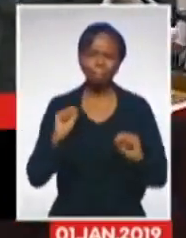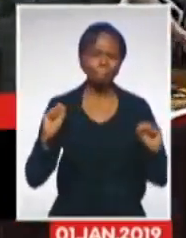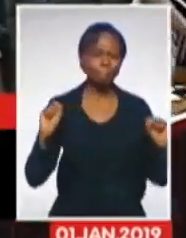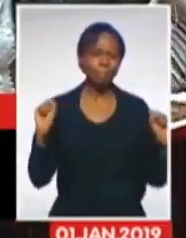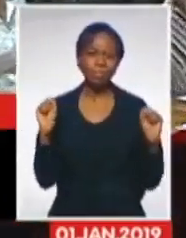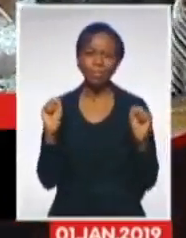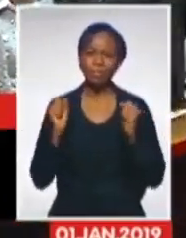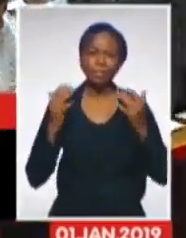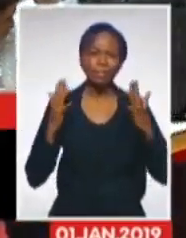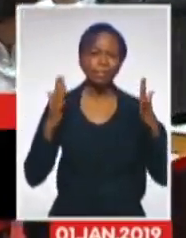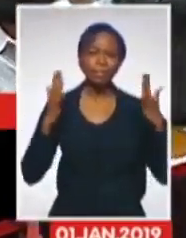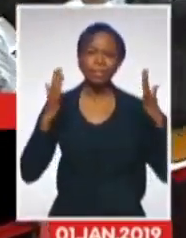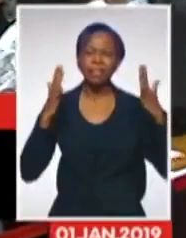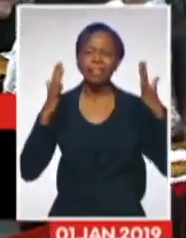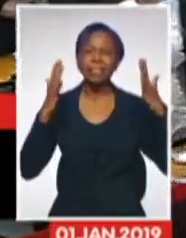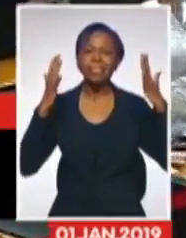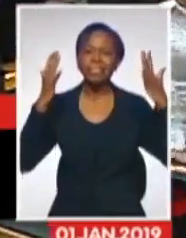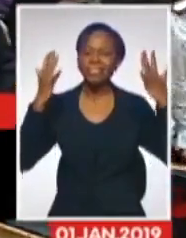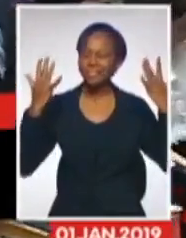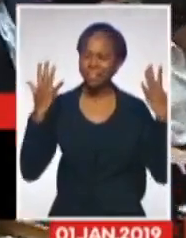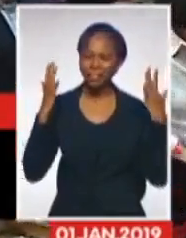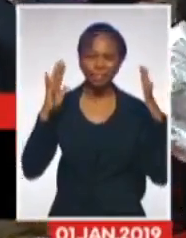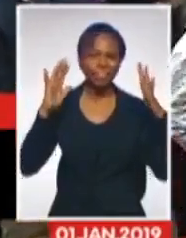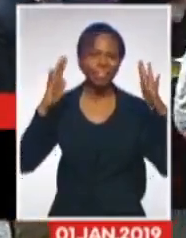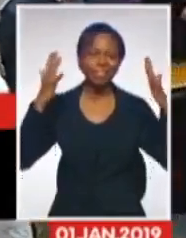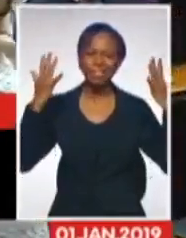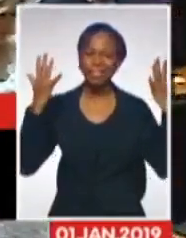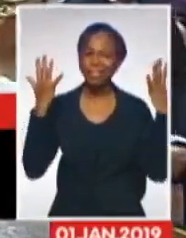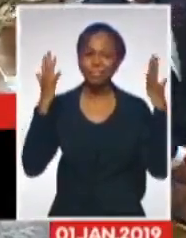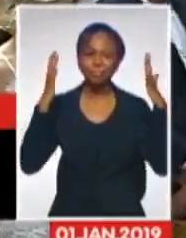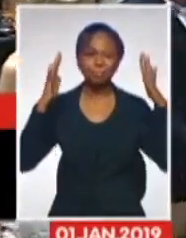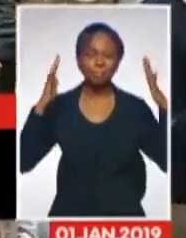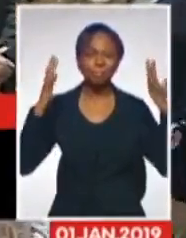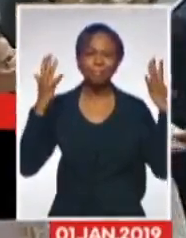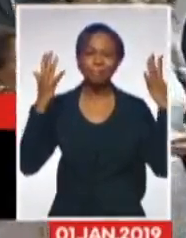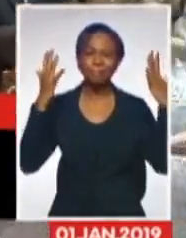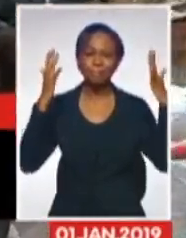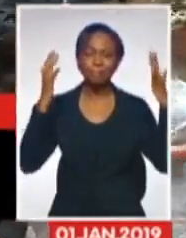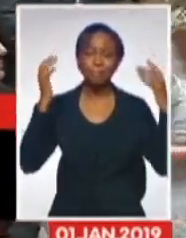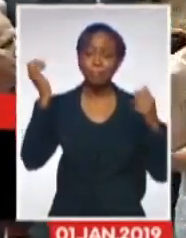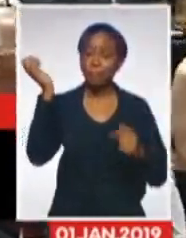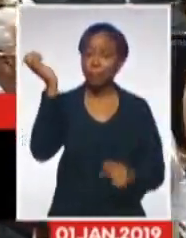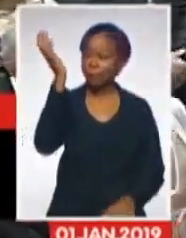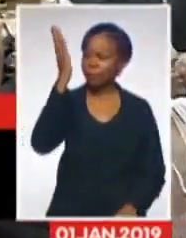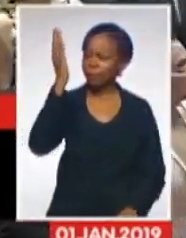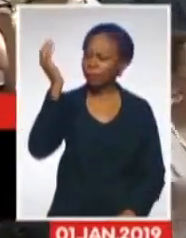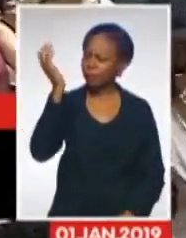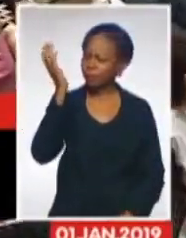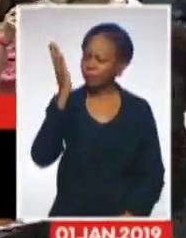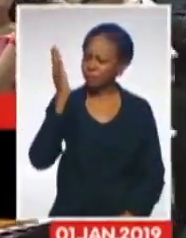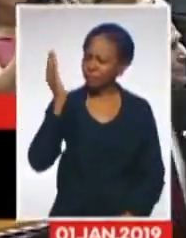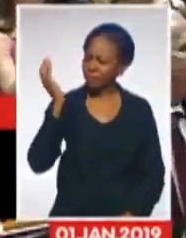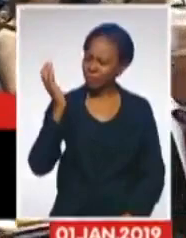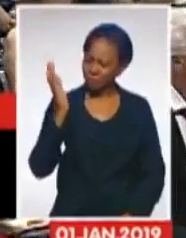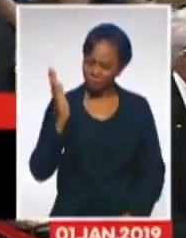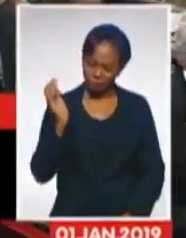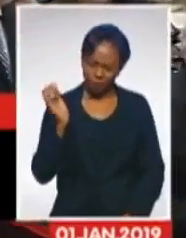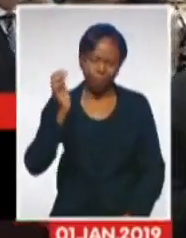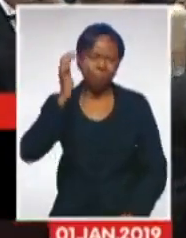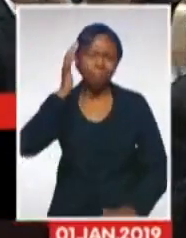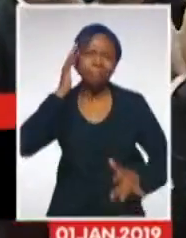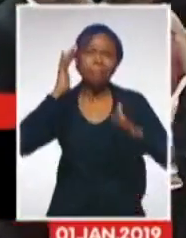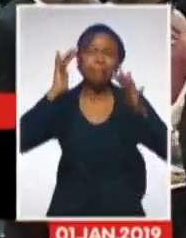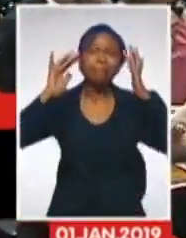amada, idolatrada, salve, salve, Brasil, um